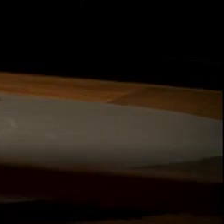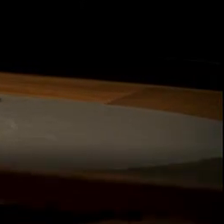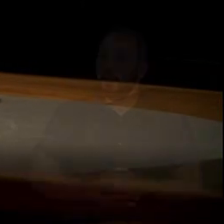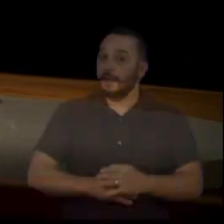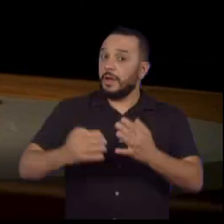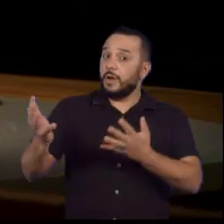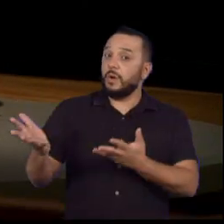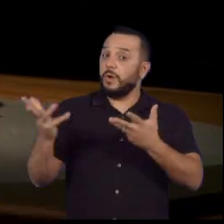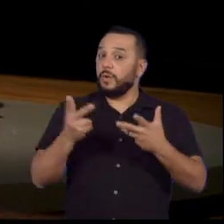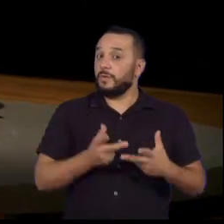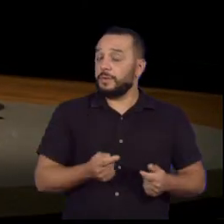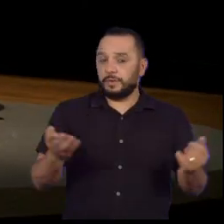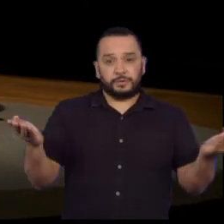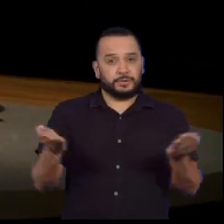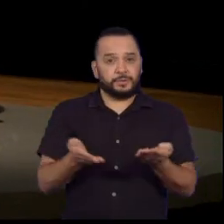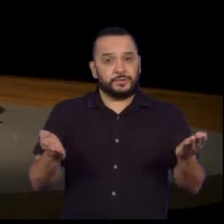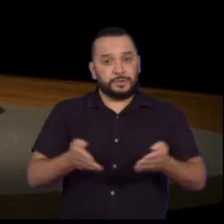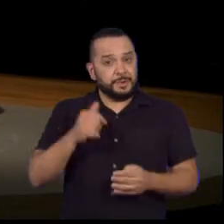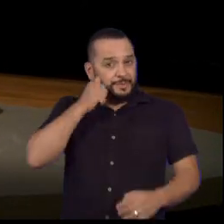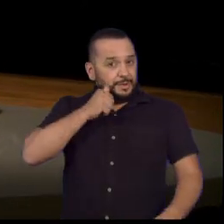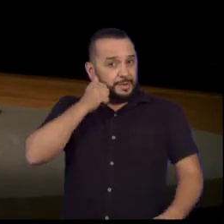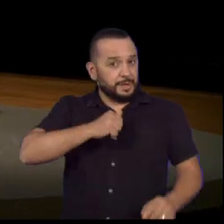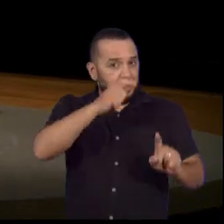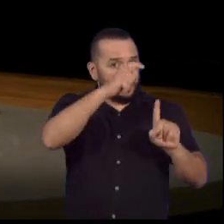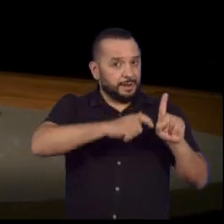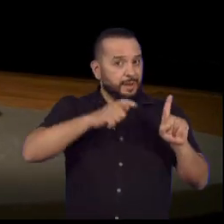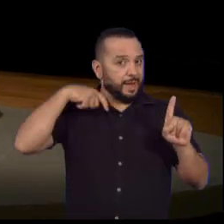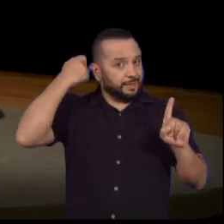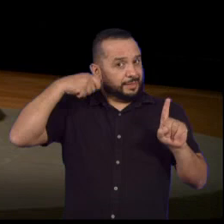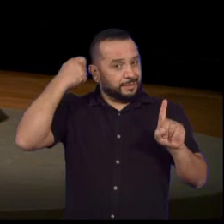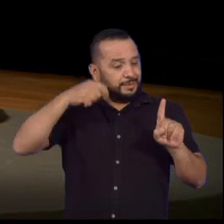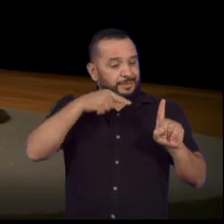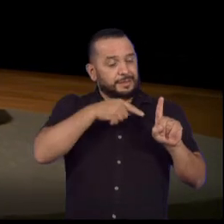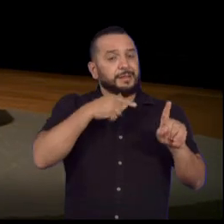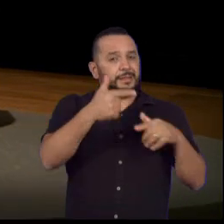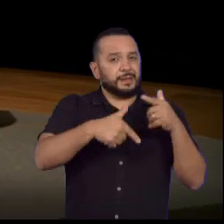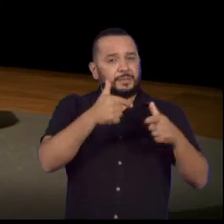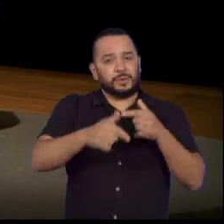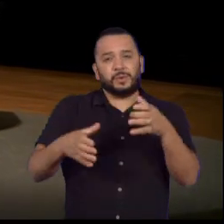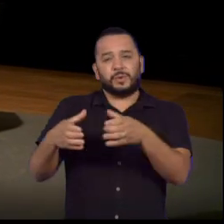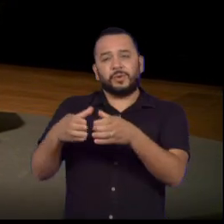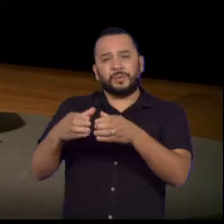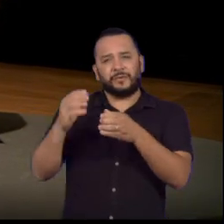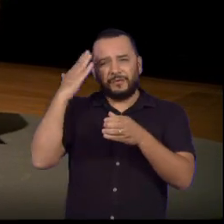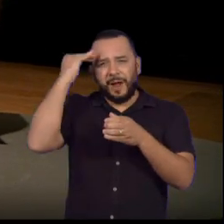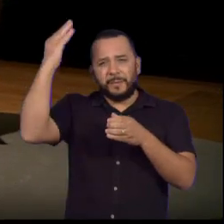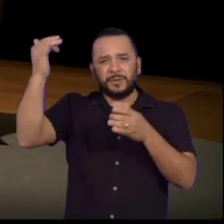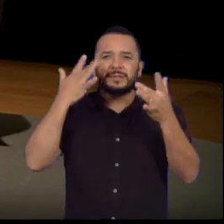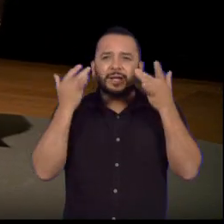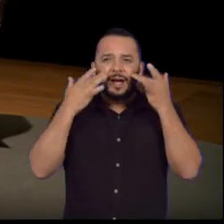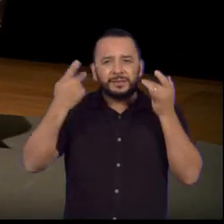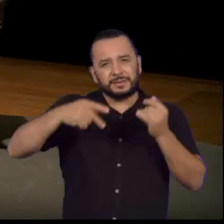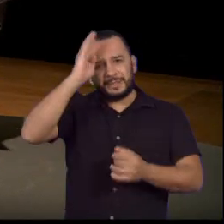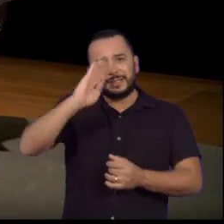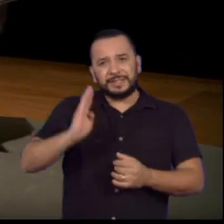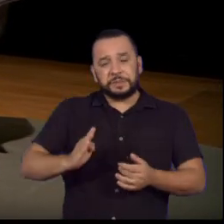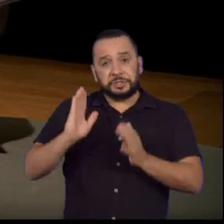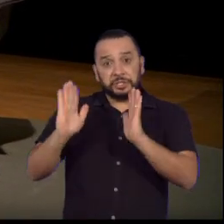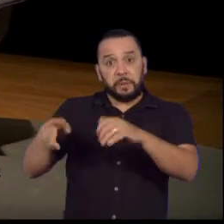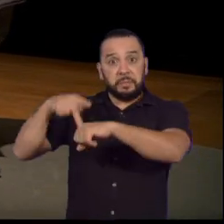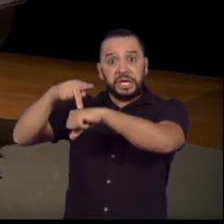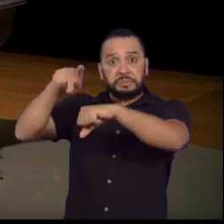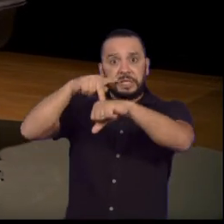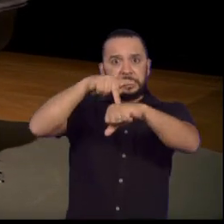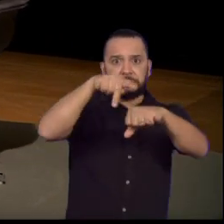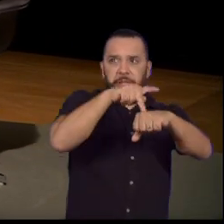A nossa convidada de hoje é uma atriz que trabalhou com grandes nomes do teatro brasileiro e se apresentou em vários países.